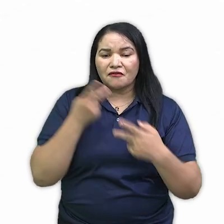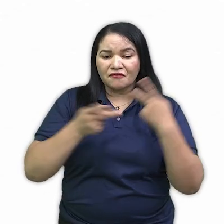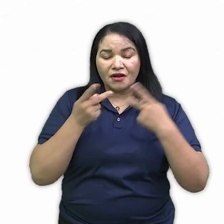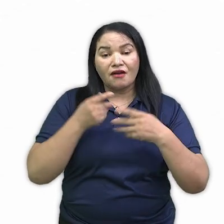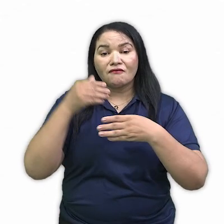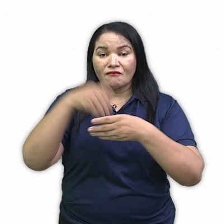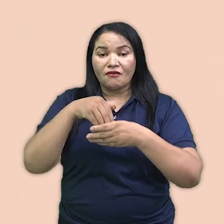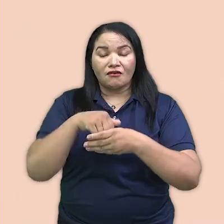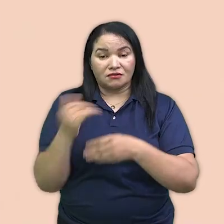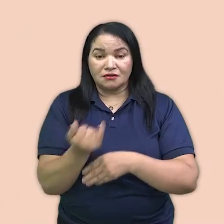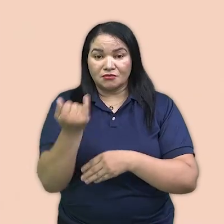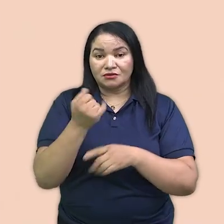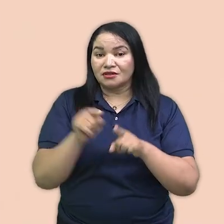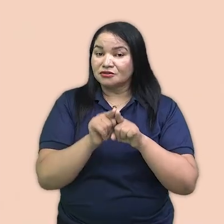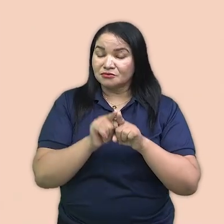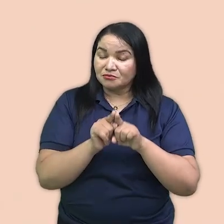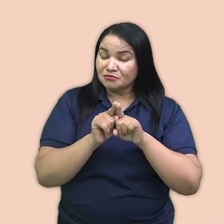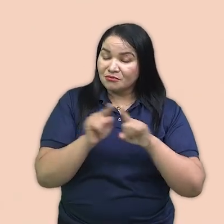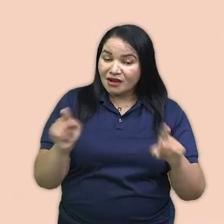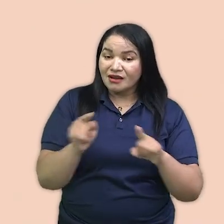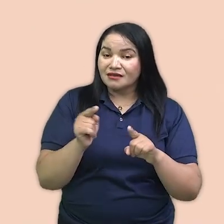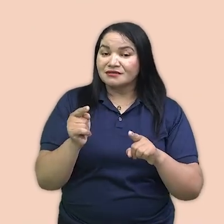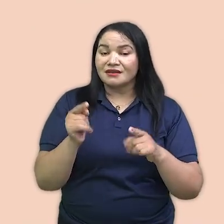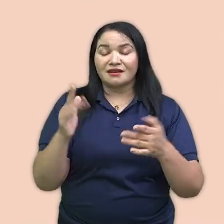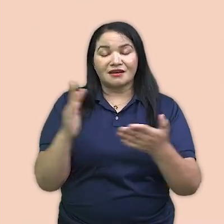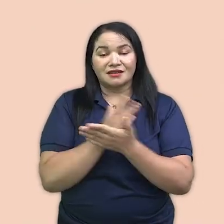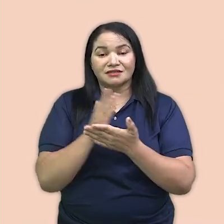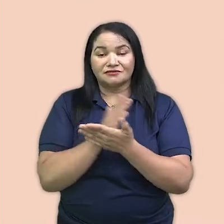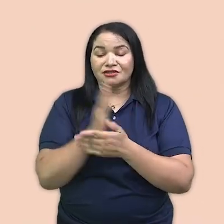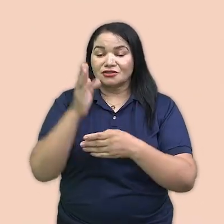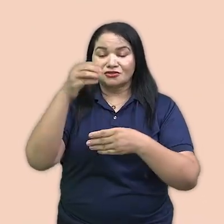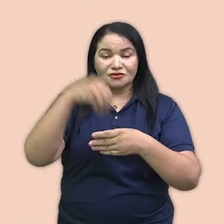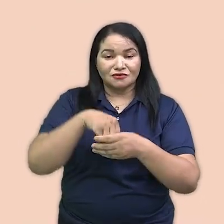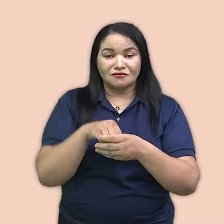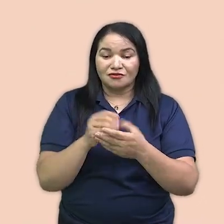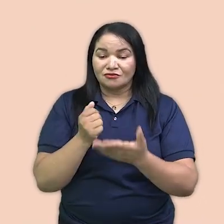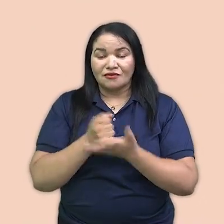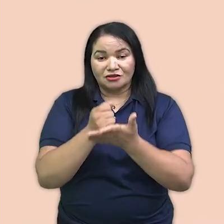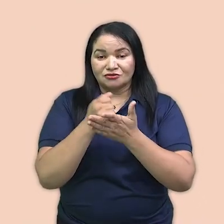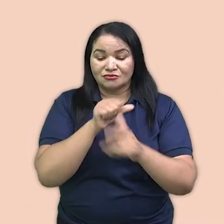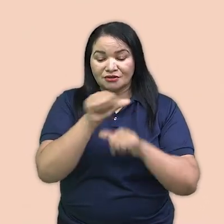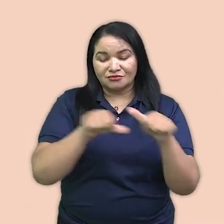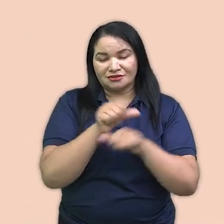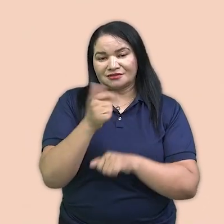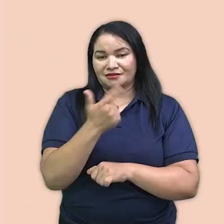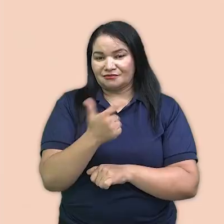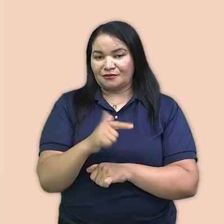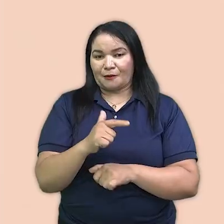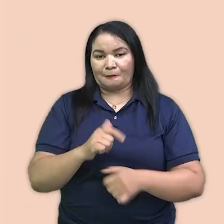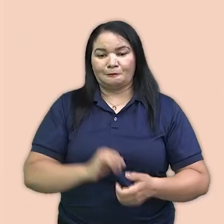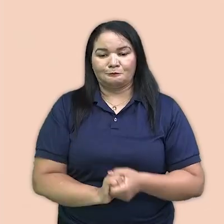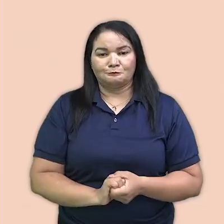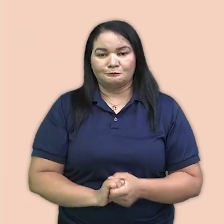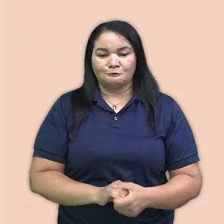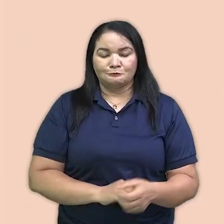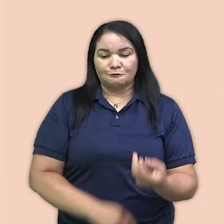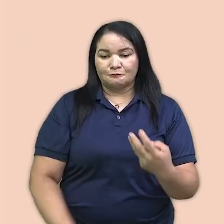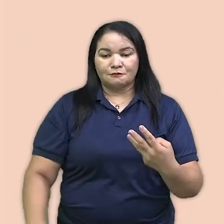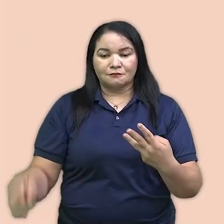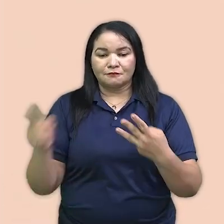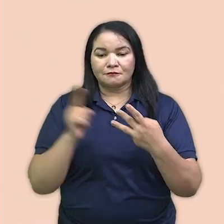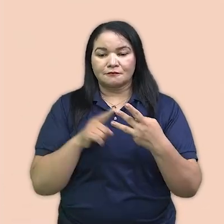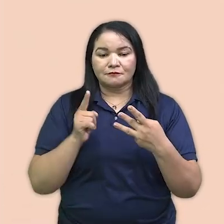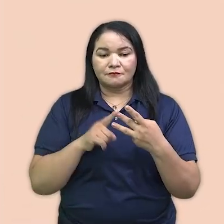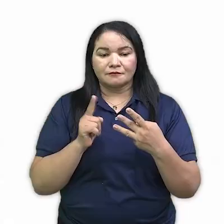é importante, mas muitas vezes eles não trazem essa mudança tão necessária que a gente quer aí. Tá bom?